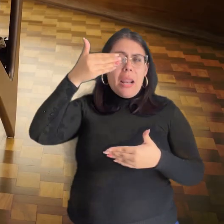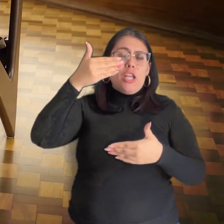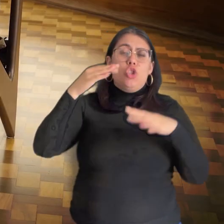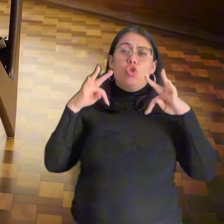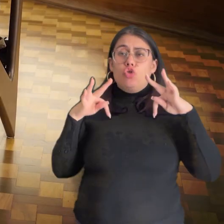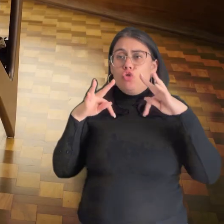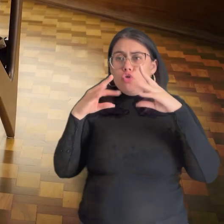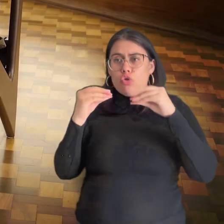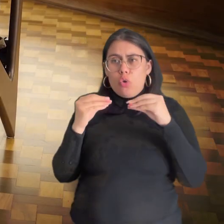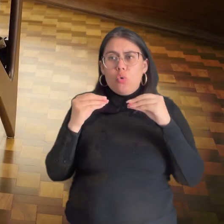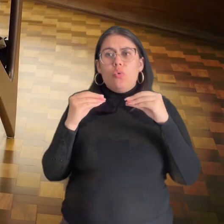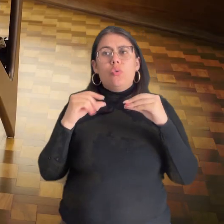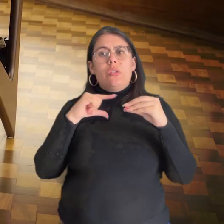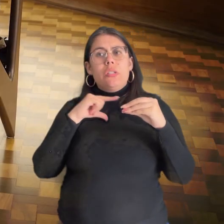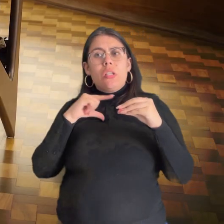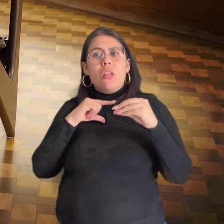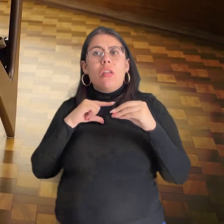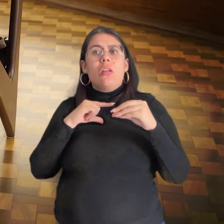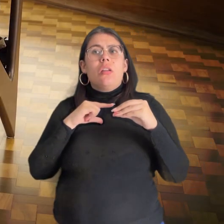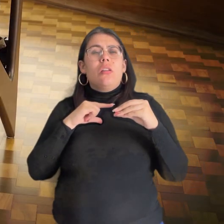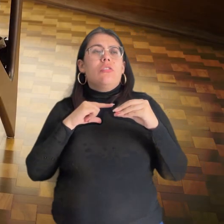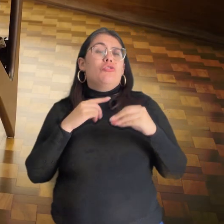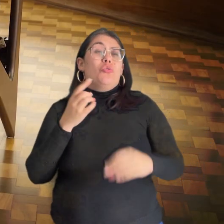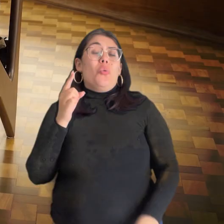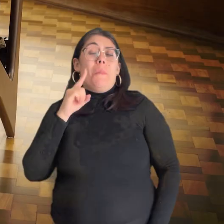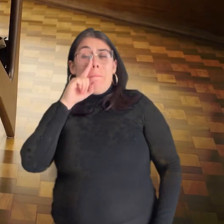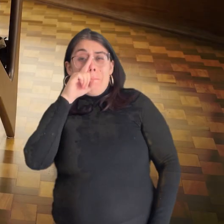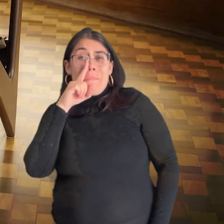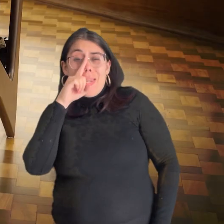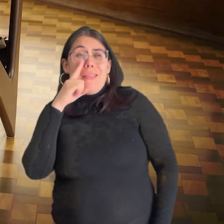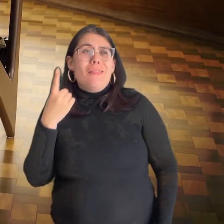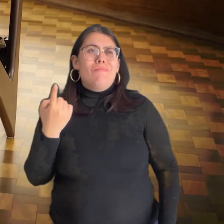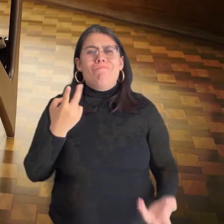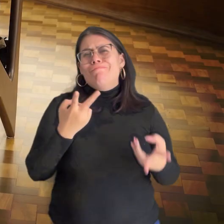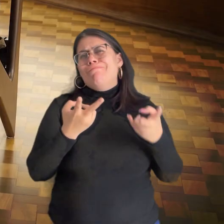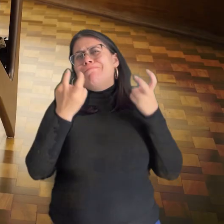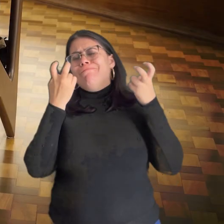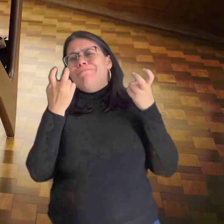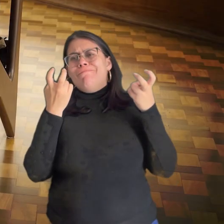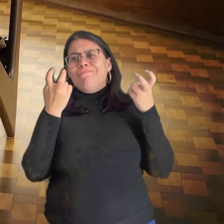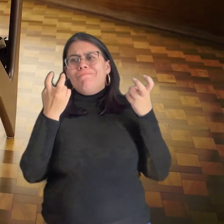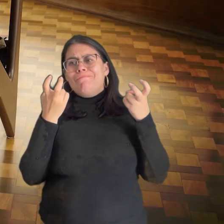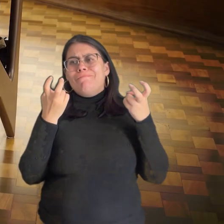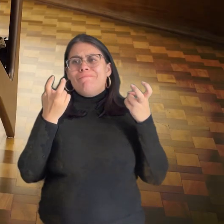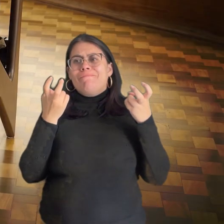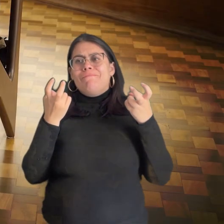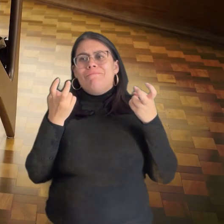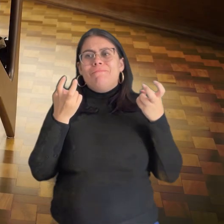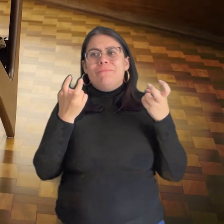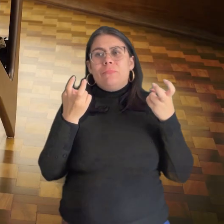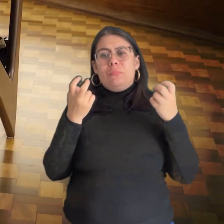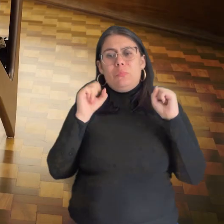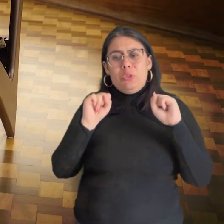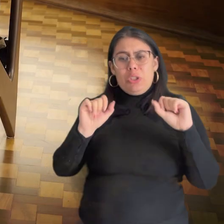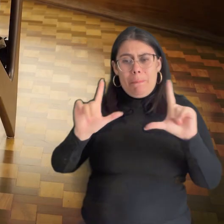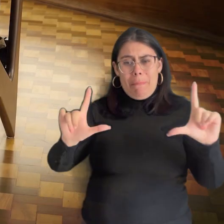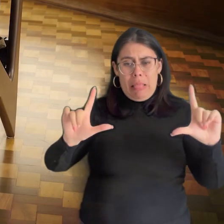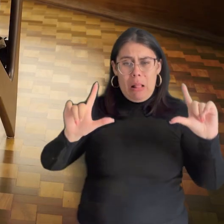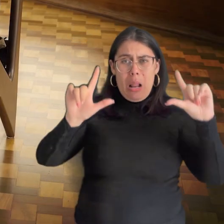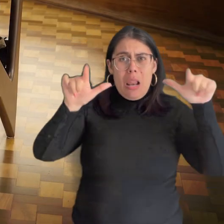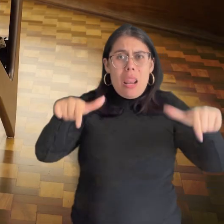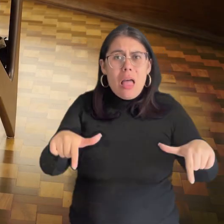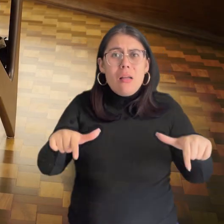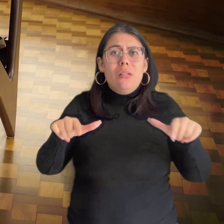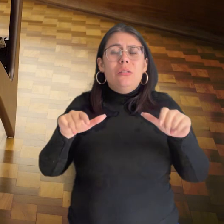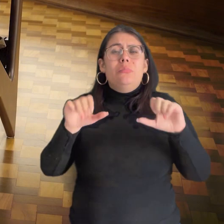ser curva e, portanto, ter uma certa estabilidade, mas, na verdade, não era só vir